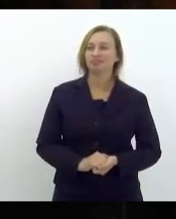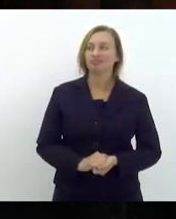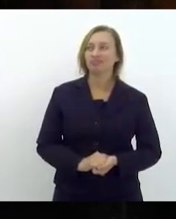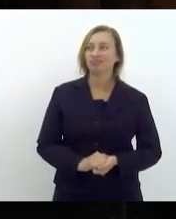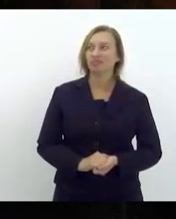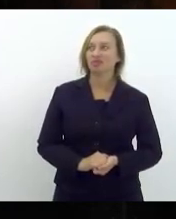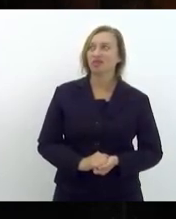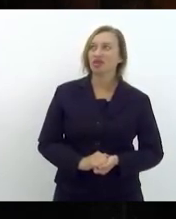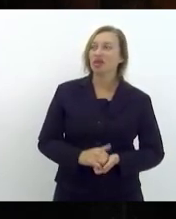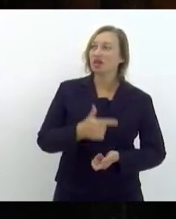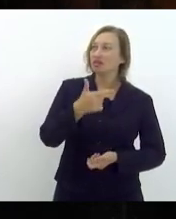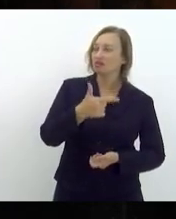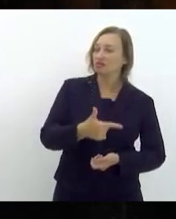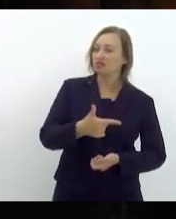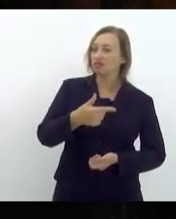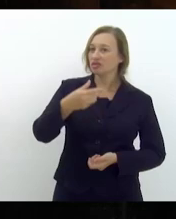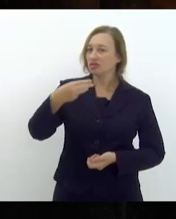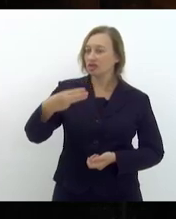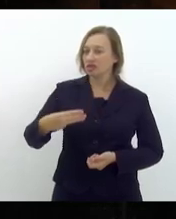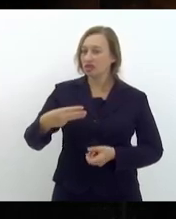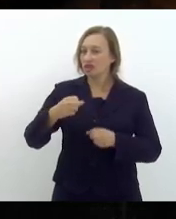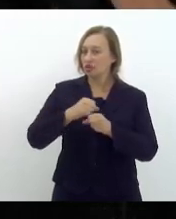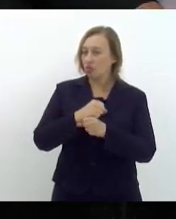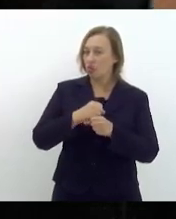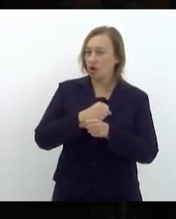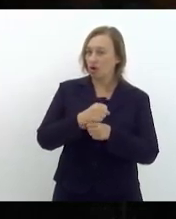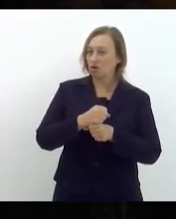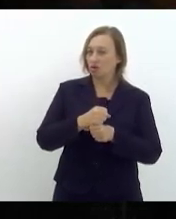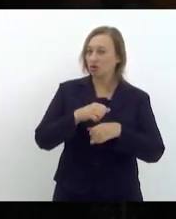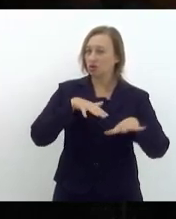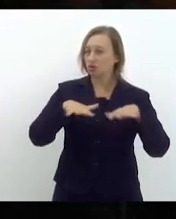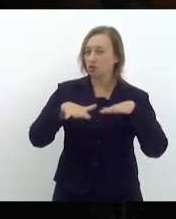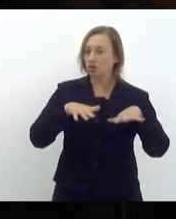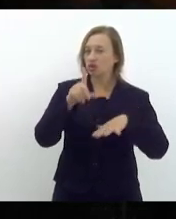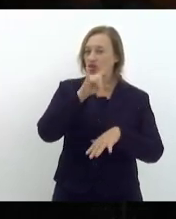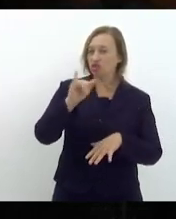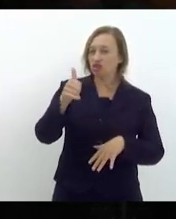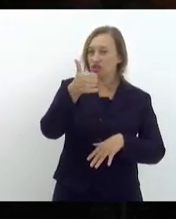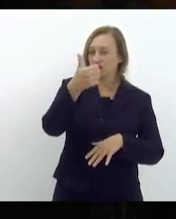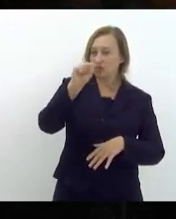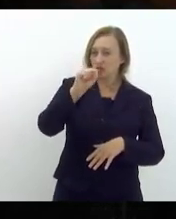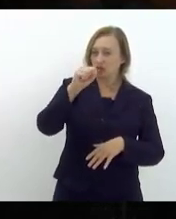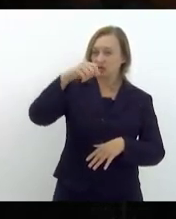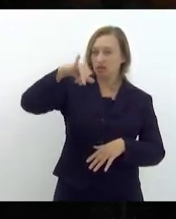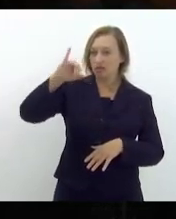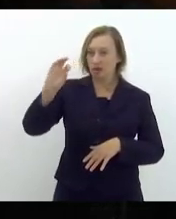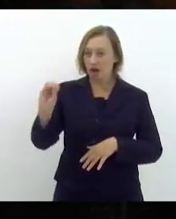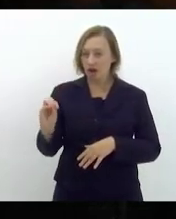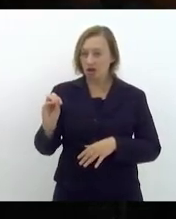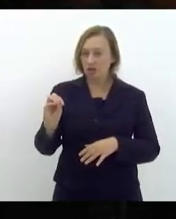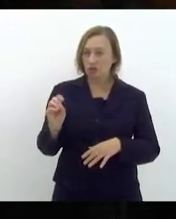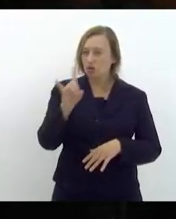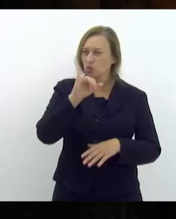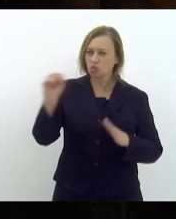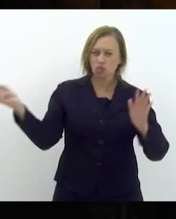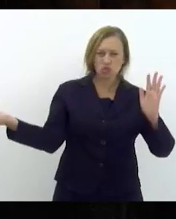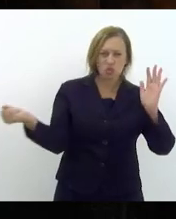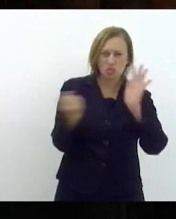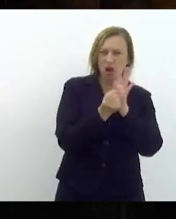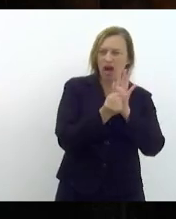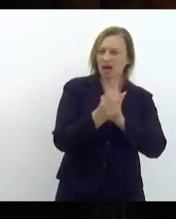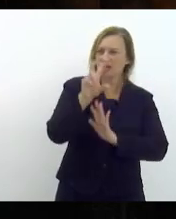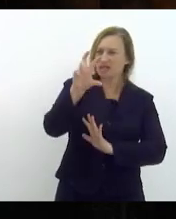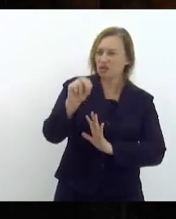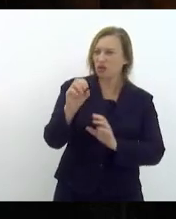o vigésimo terceiro ano de mobilização do dia 18 de Maio a data marca os